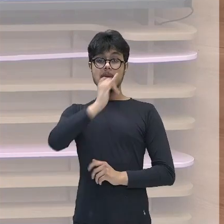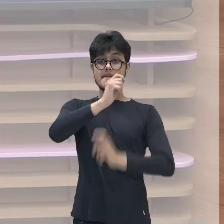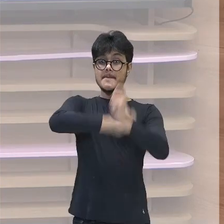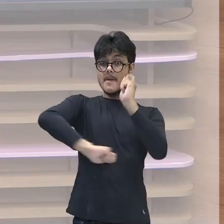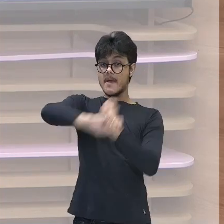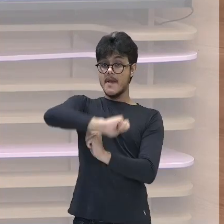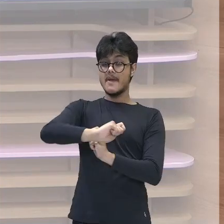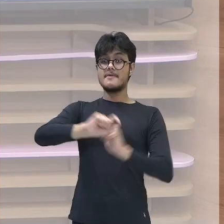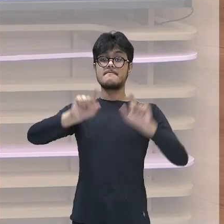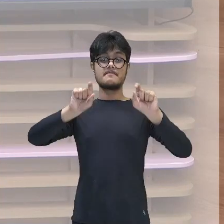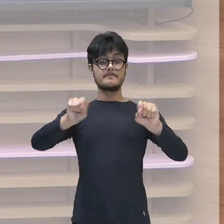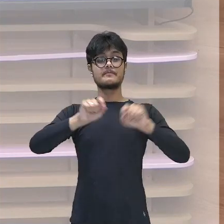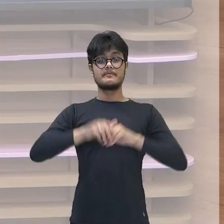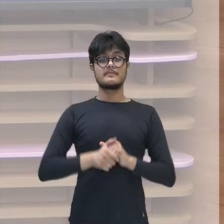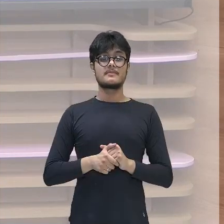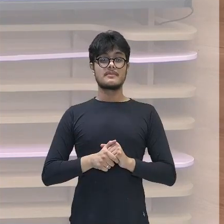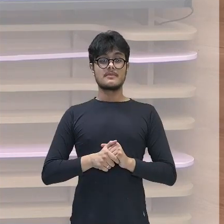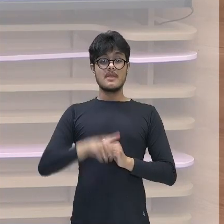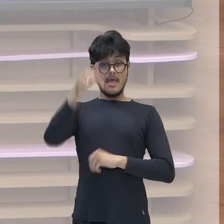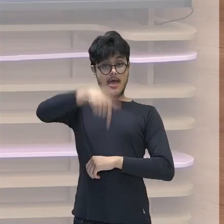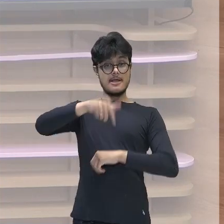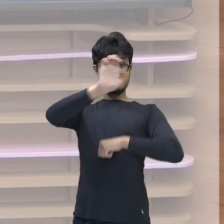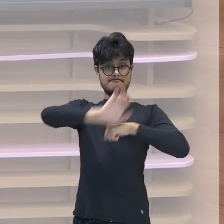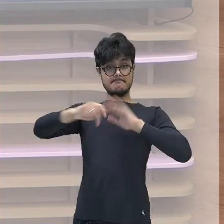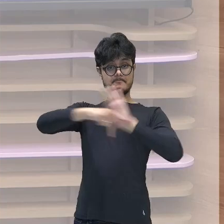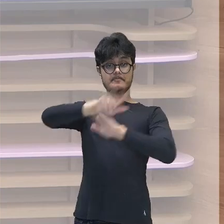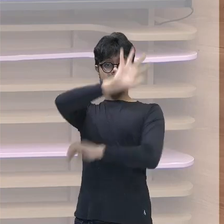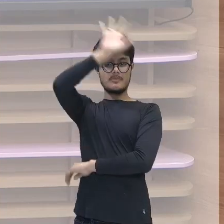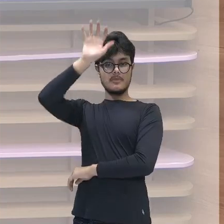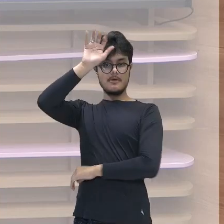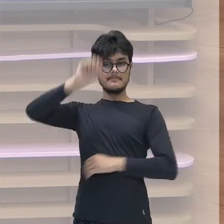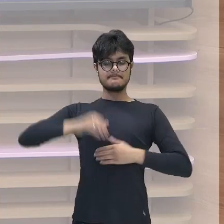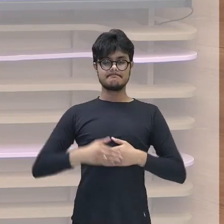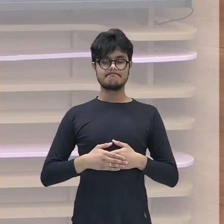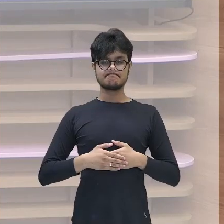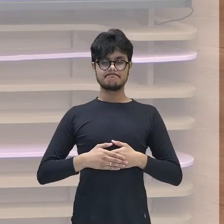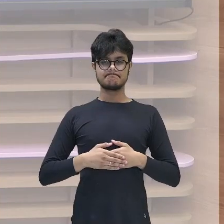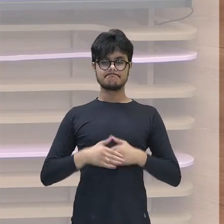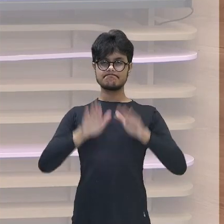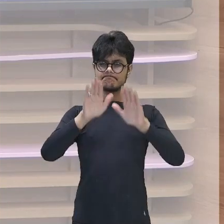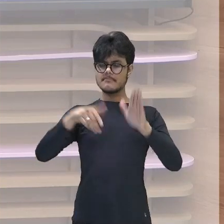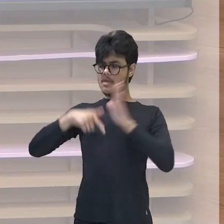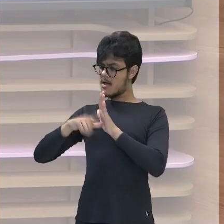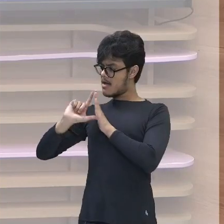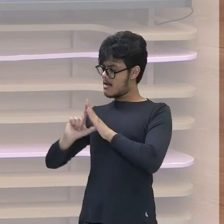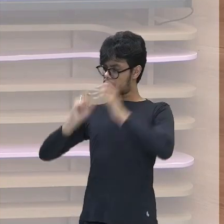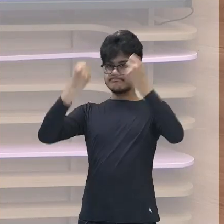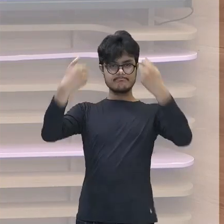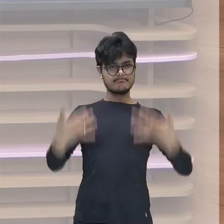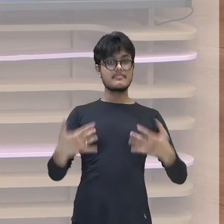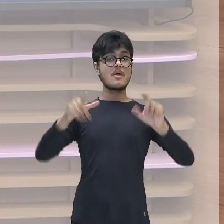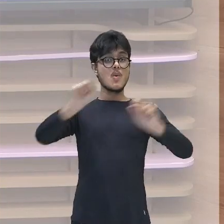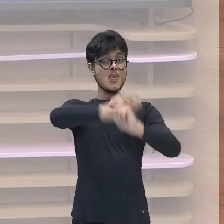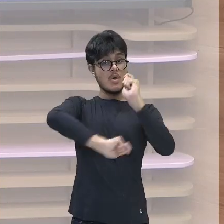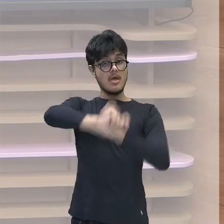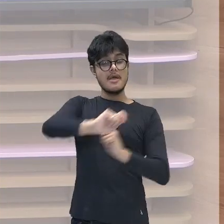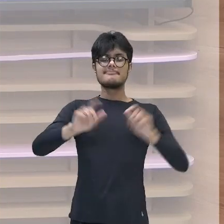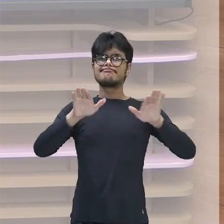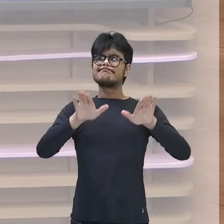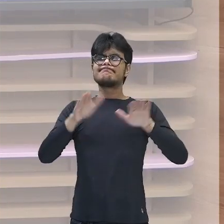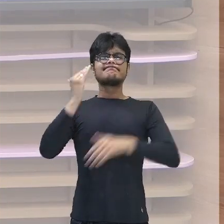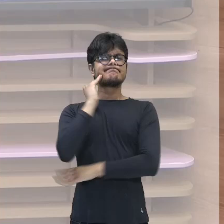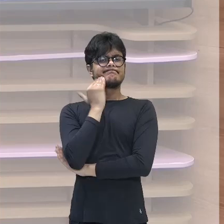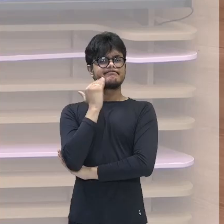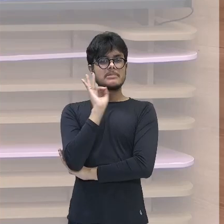economia do nosso estado do Amazonas. Então, antes de nós falarmos sobre essa economia, a gente precisa